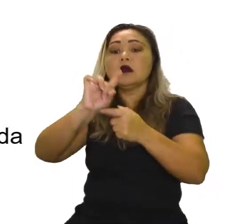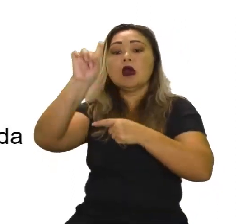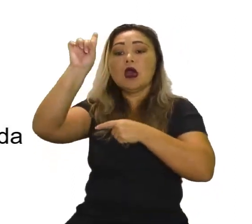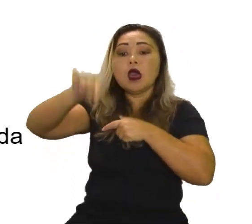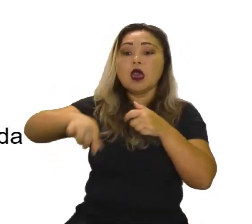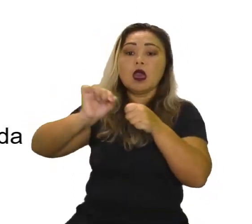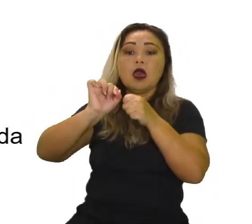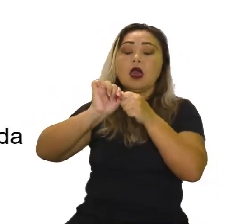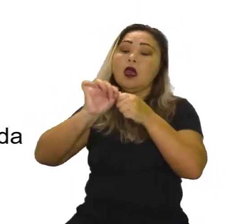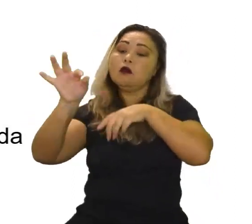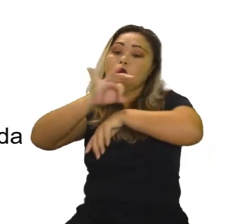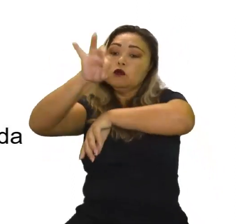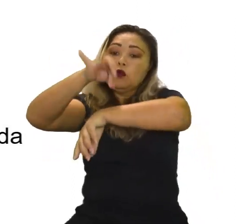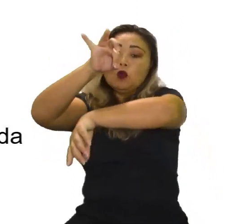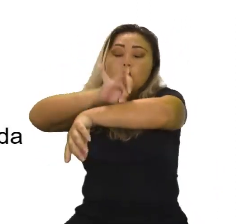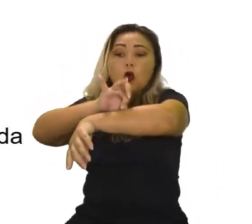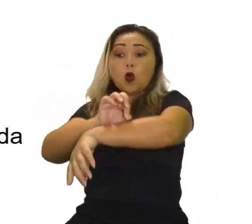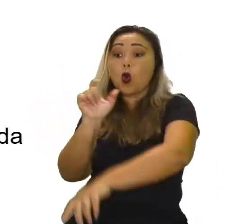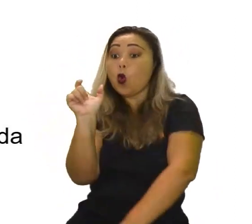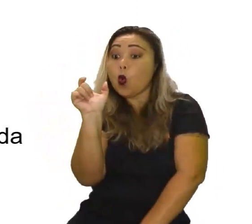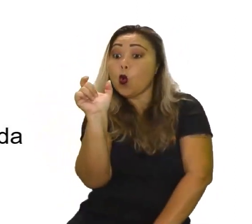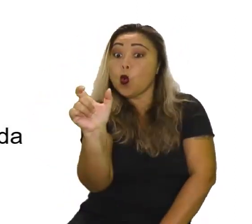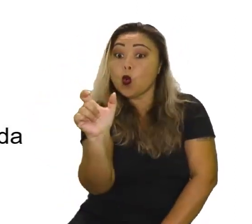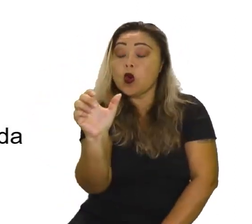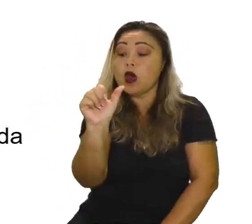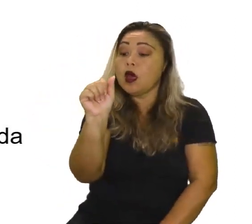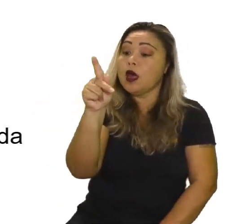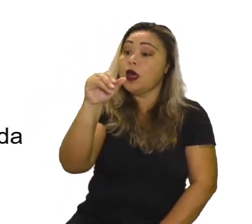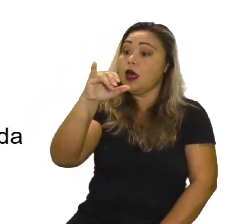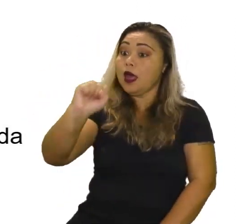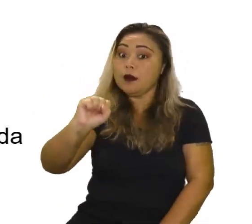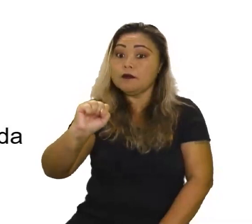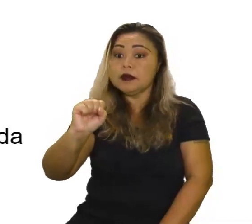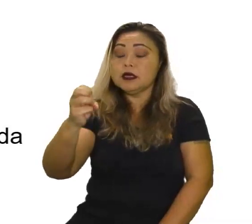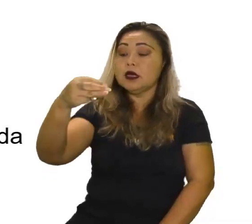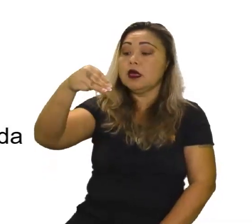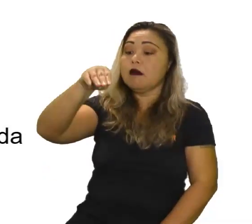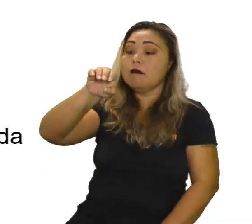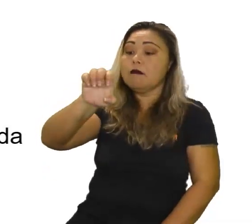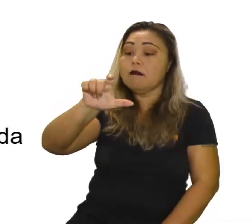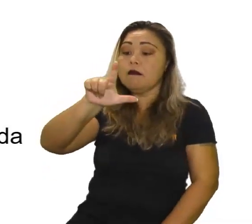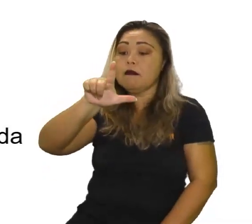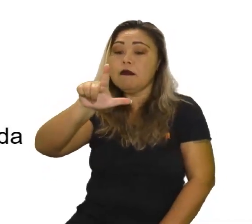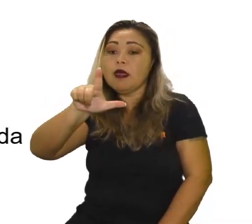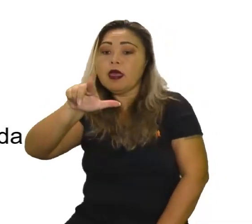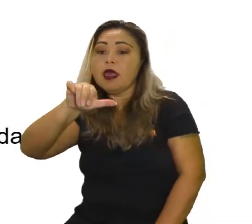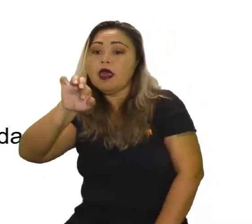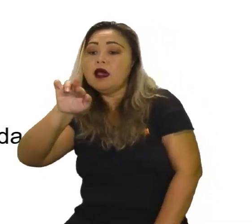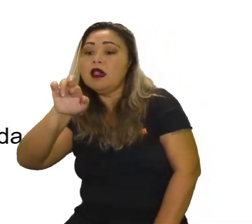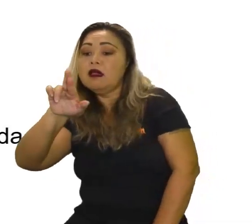Apis mellifera, que é o nome científico dessas menininhas. Essas